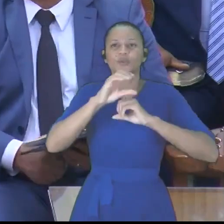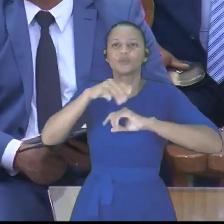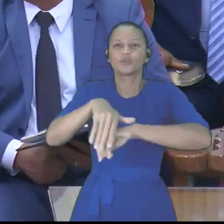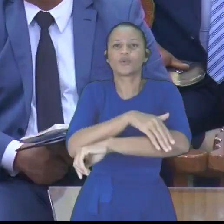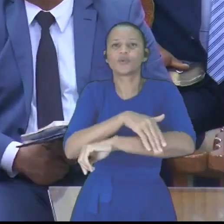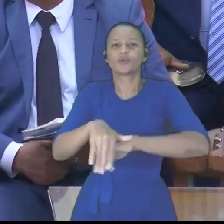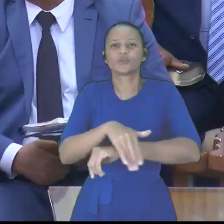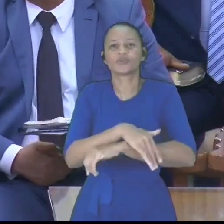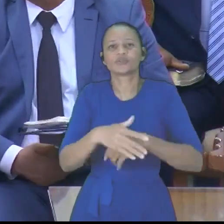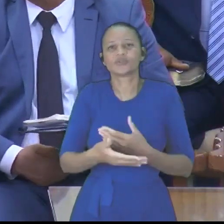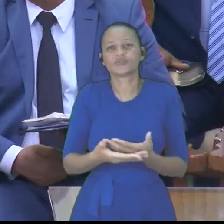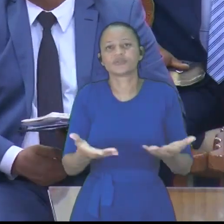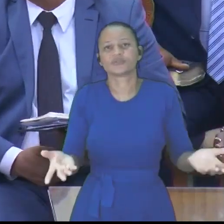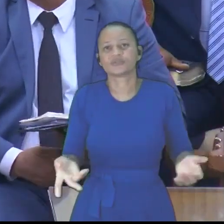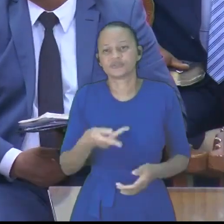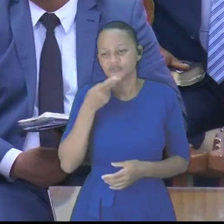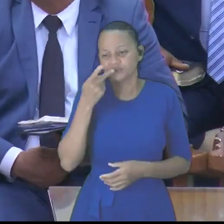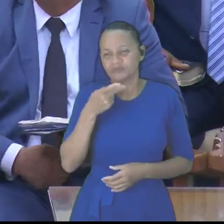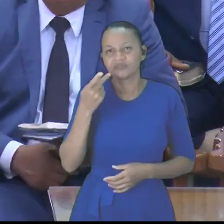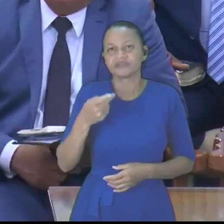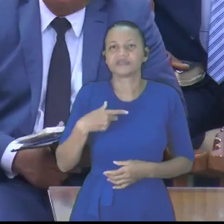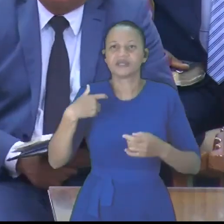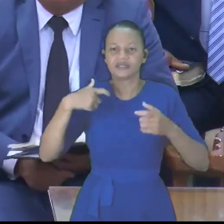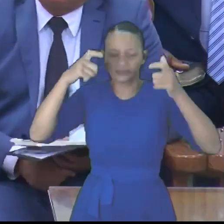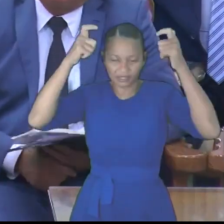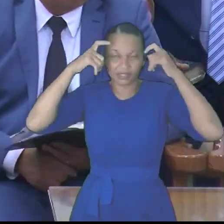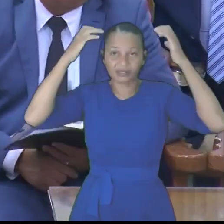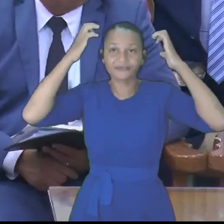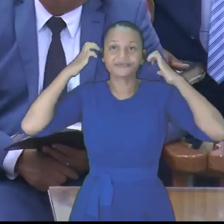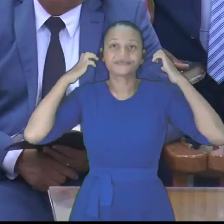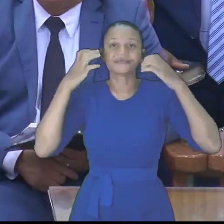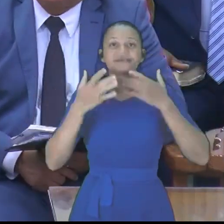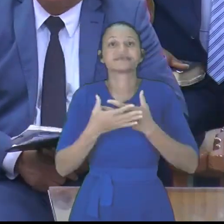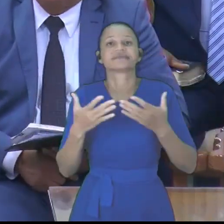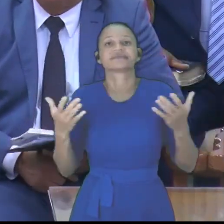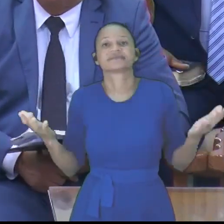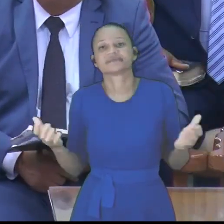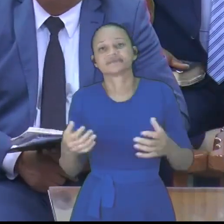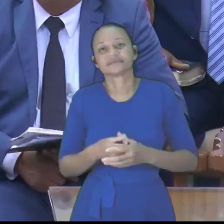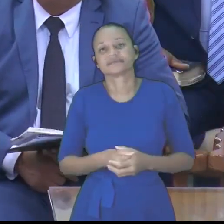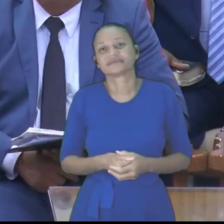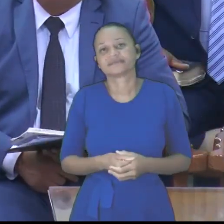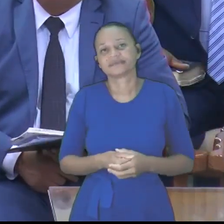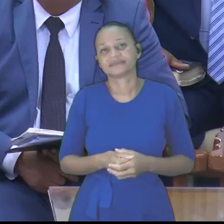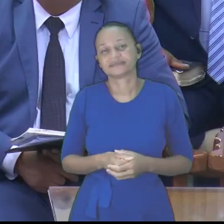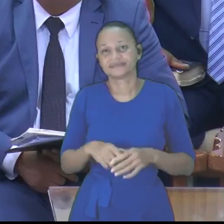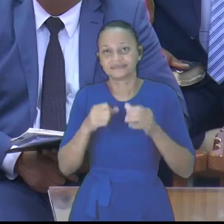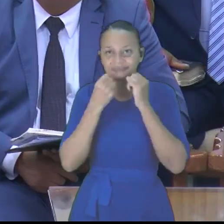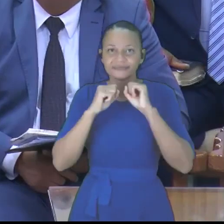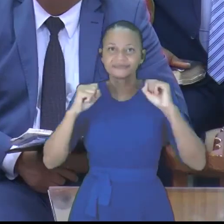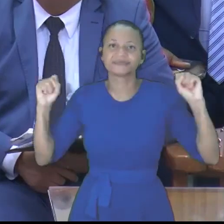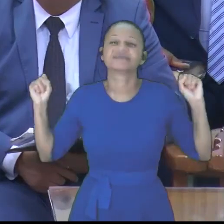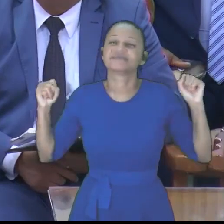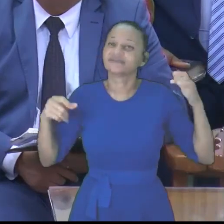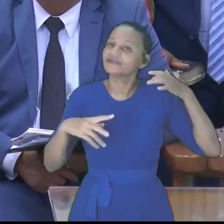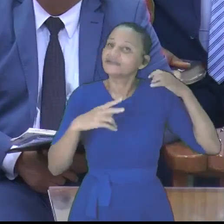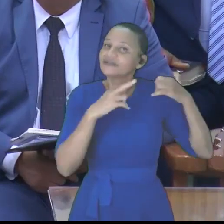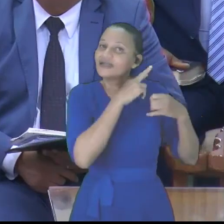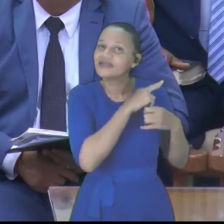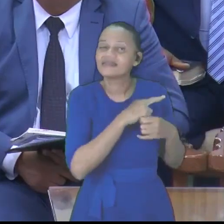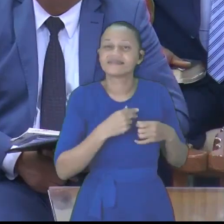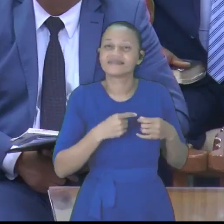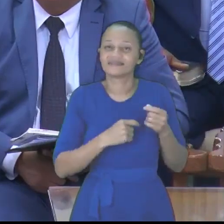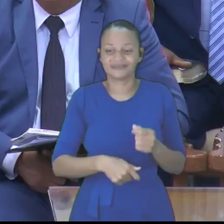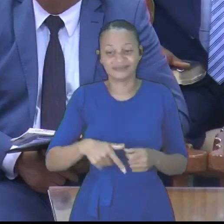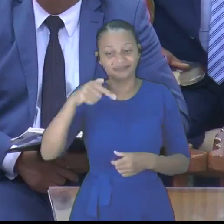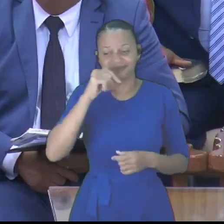E ele vai falar da Rainha Esther, vai falar de Sansão, dos cabelos de Sansão, as 7 tranças do